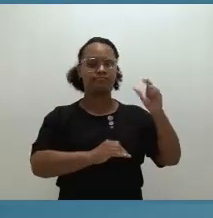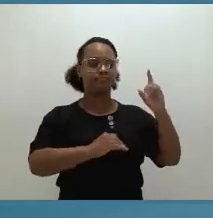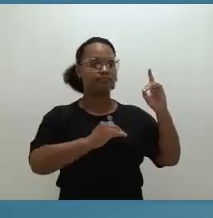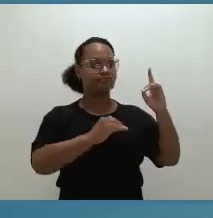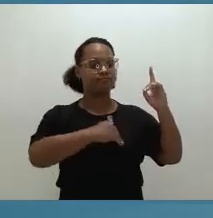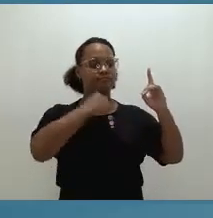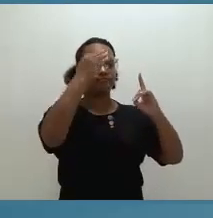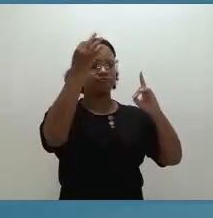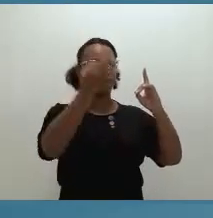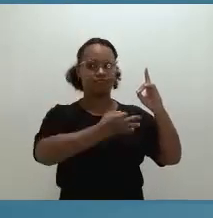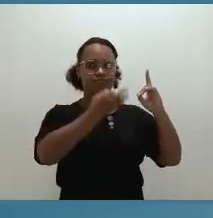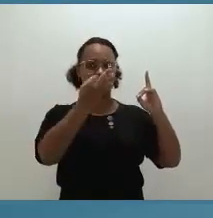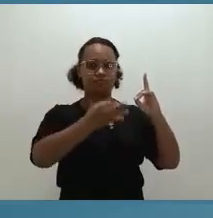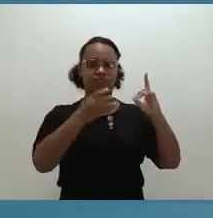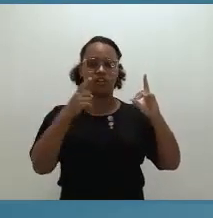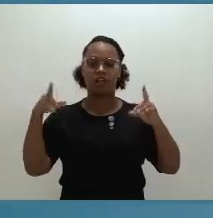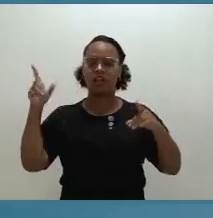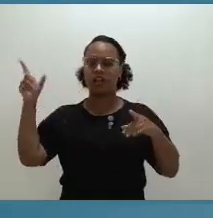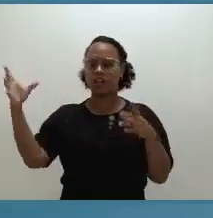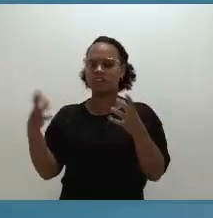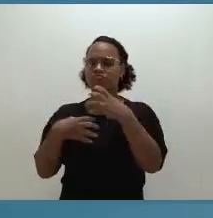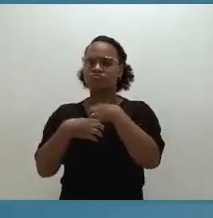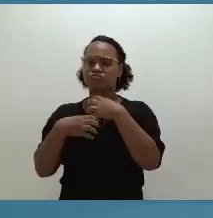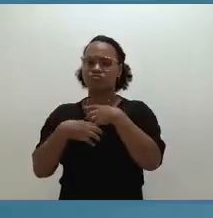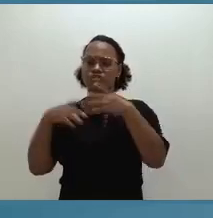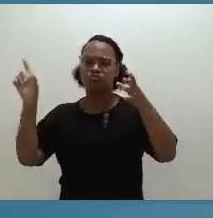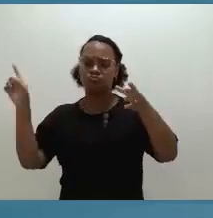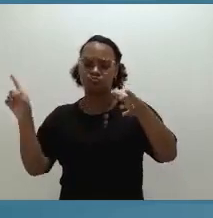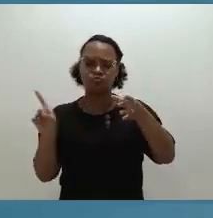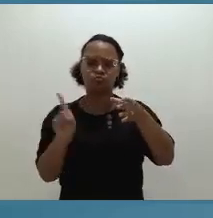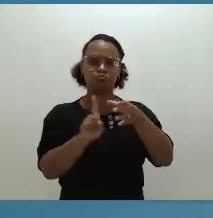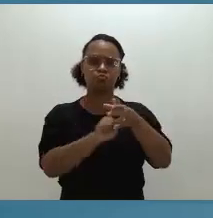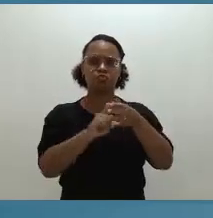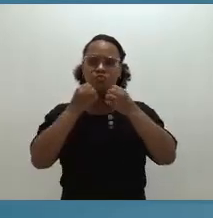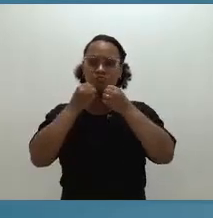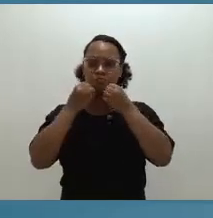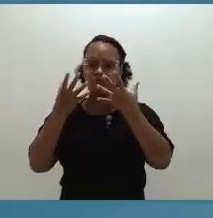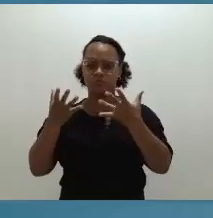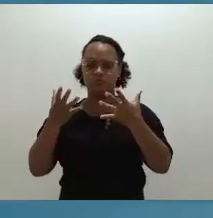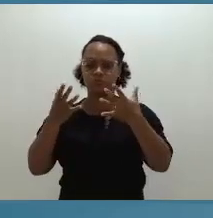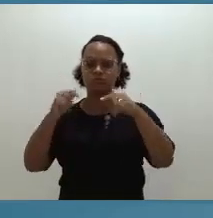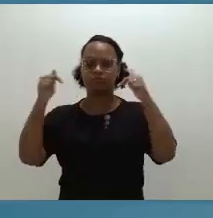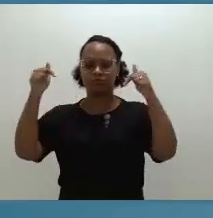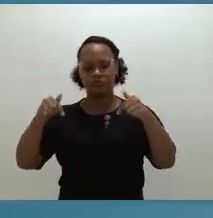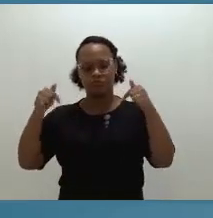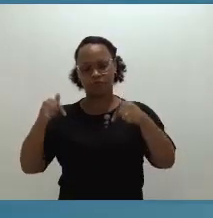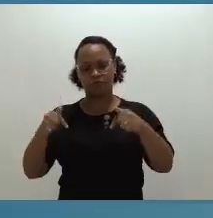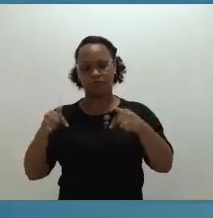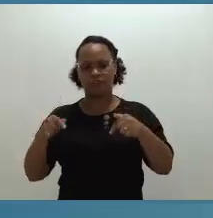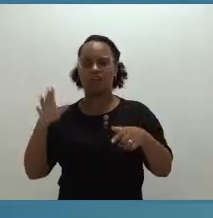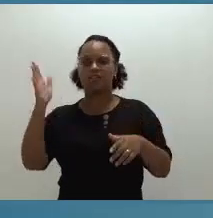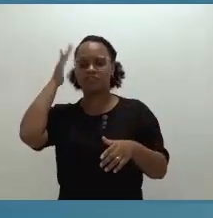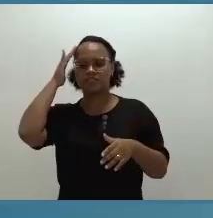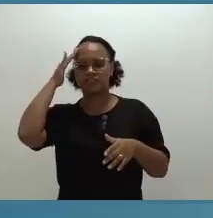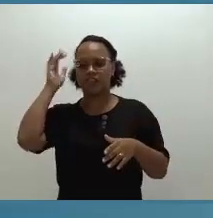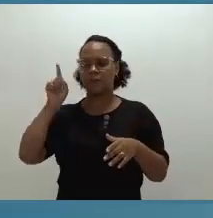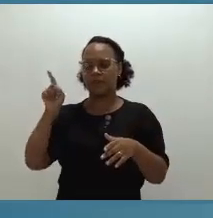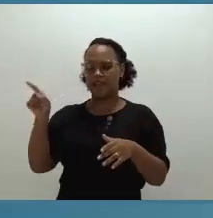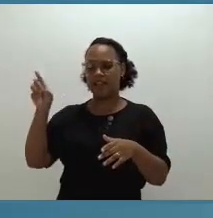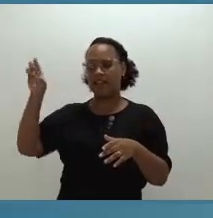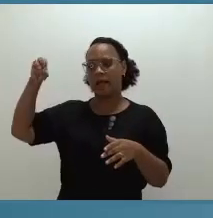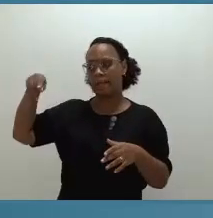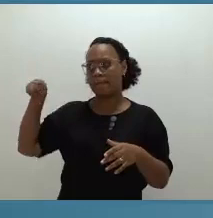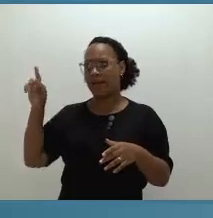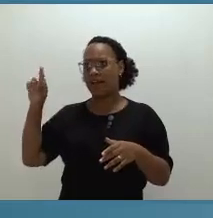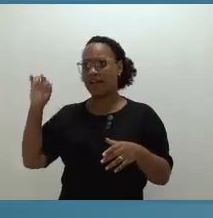Isso é muito bom no colegiado, porque nós sabemos a competência, o compromisso, o amor que ela tem pela profissão,